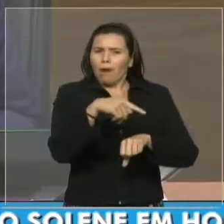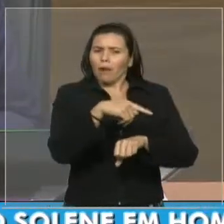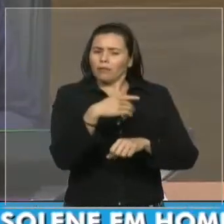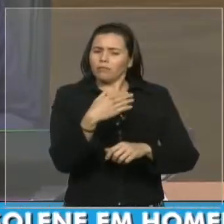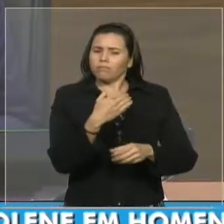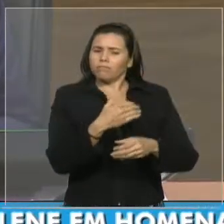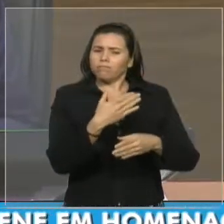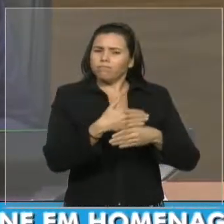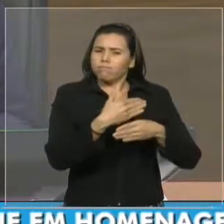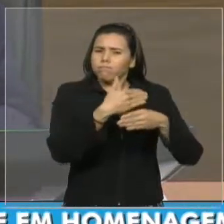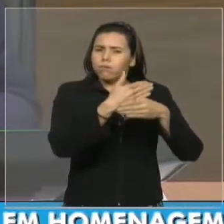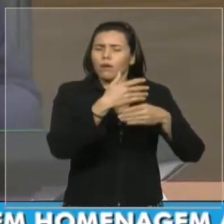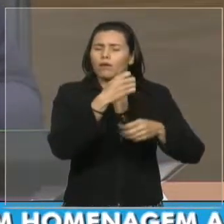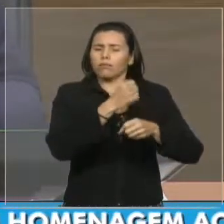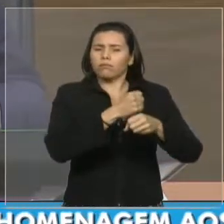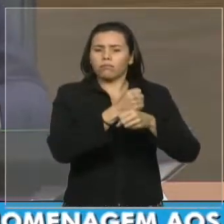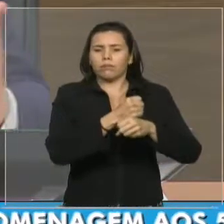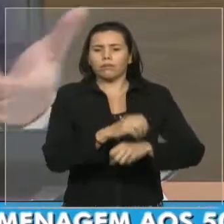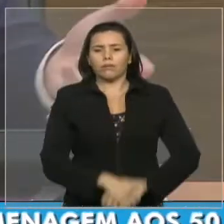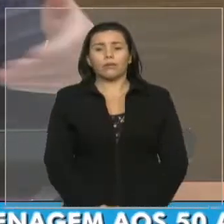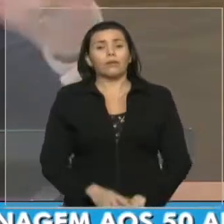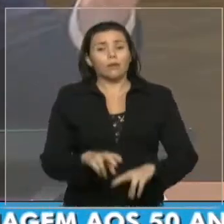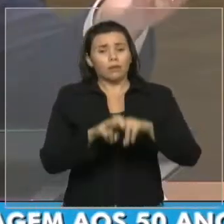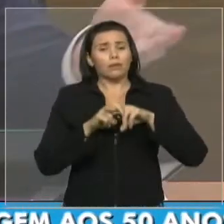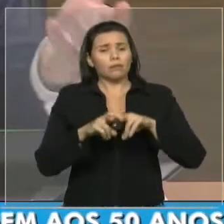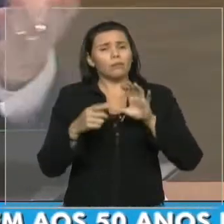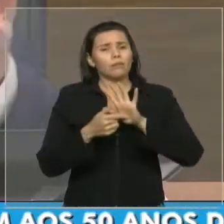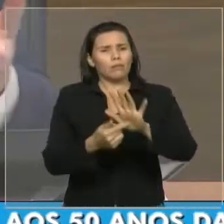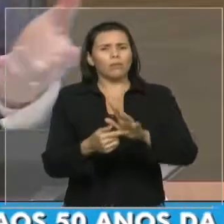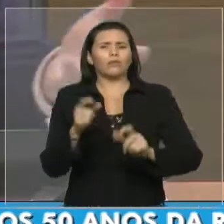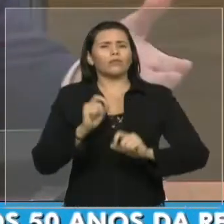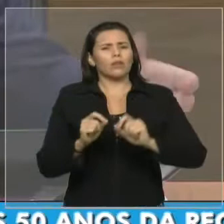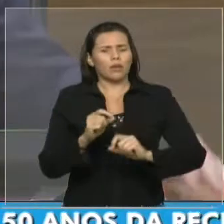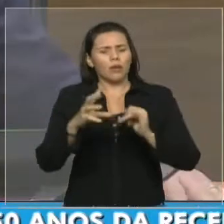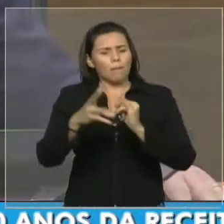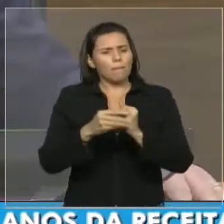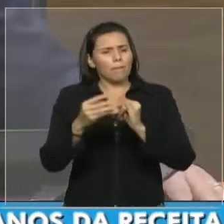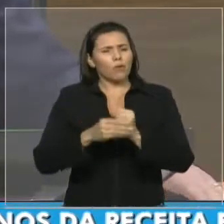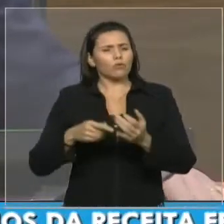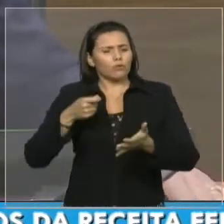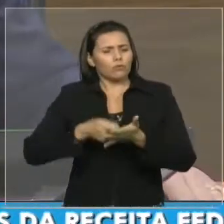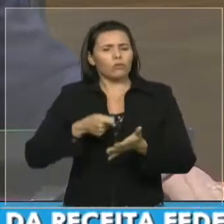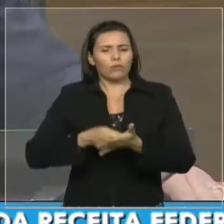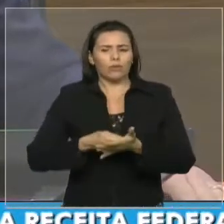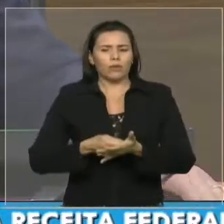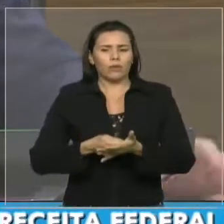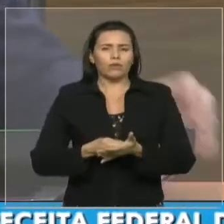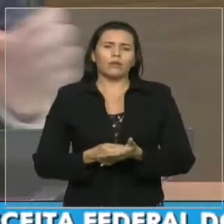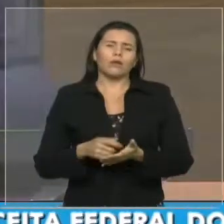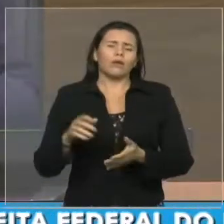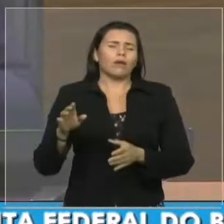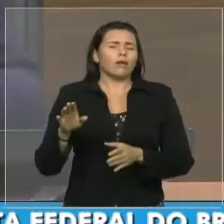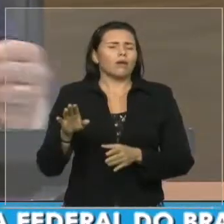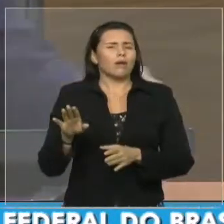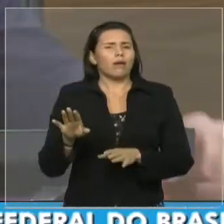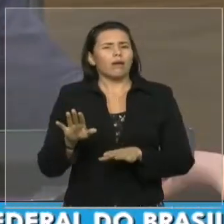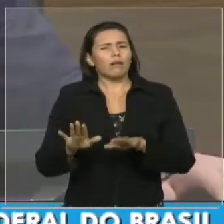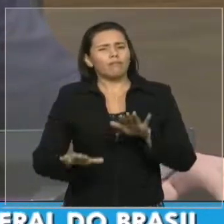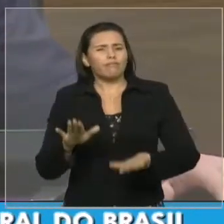de lei, os tributos eles eram cobrados e muitas vezes, claro, de forma injusta. E aí eu